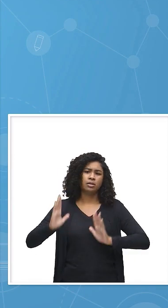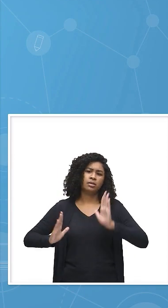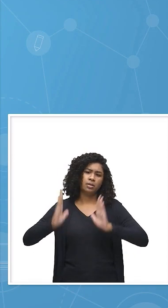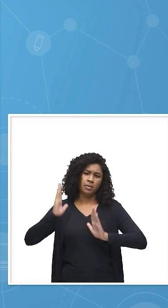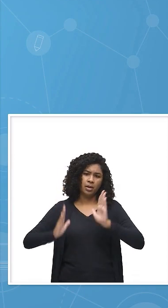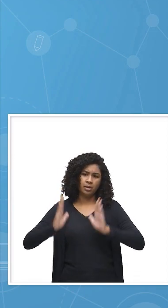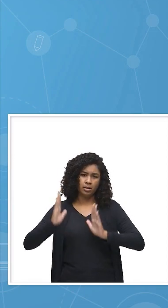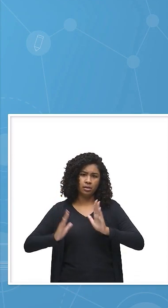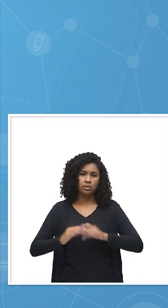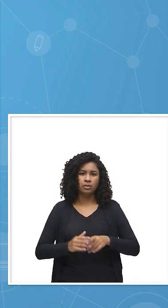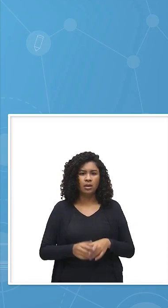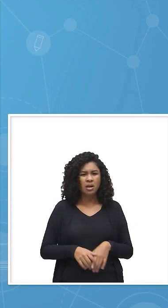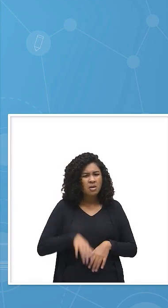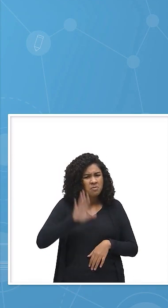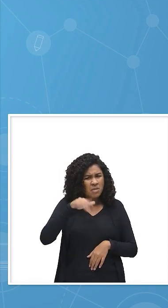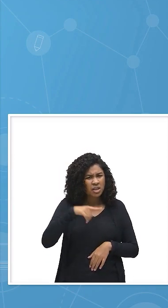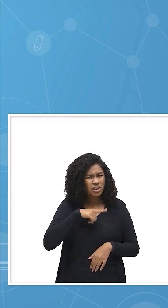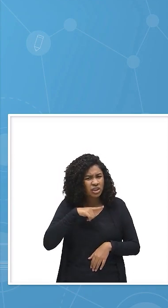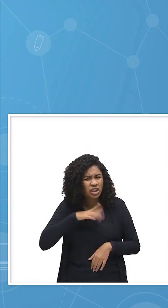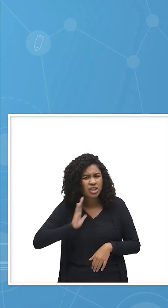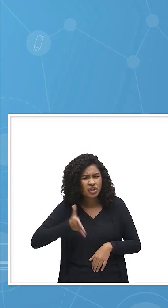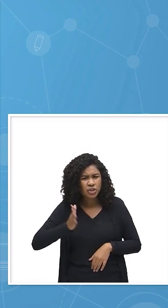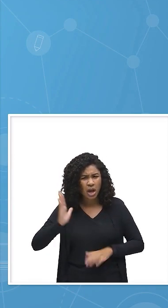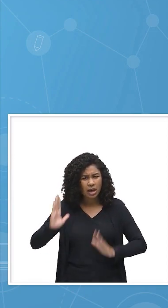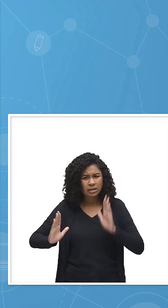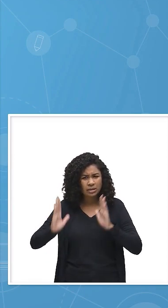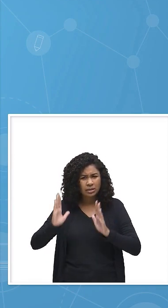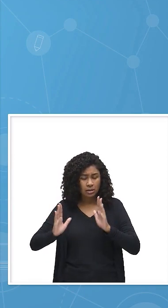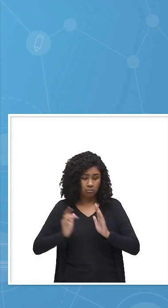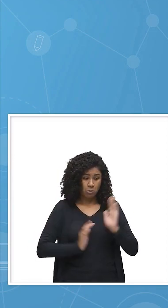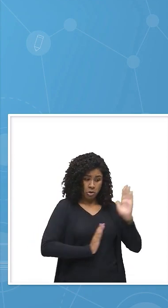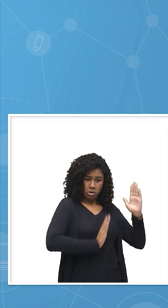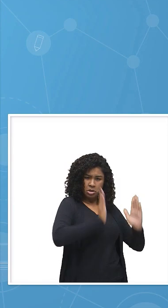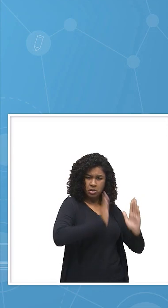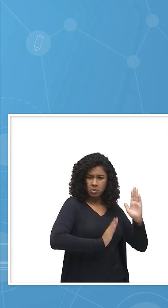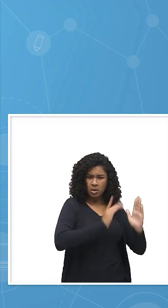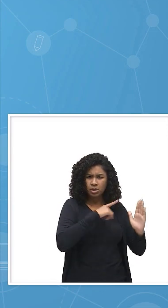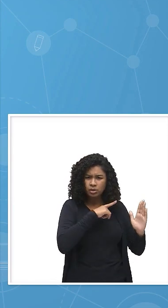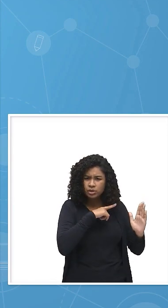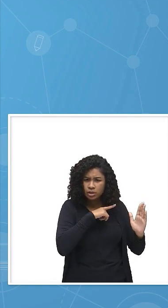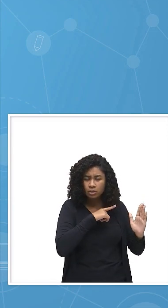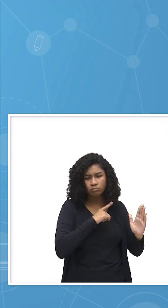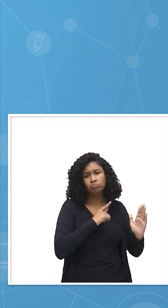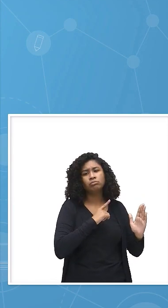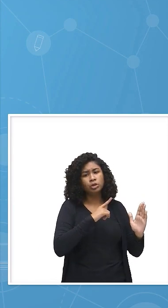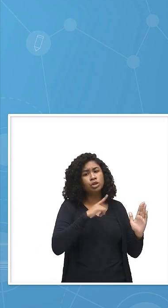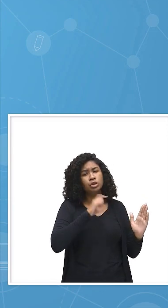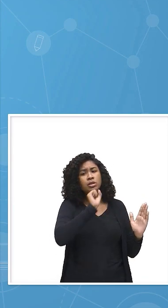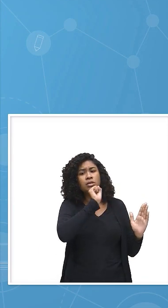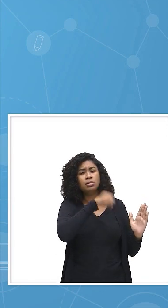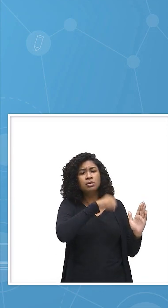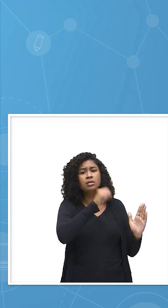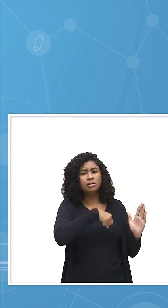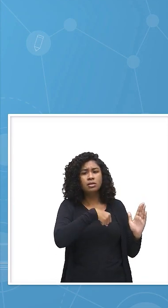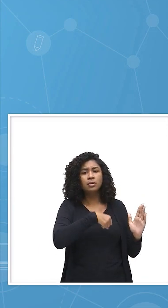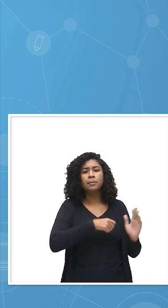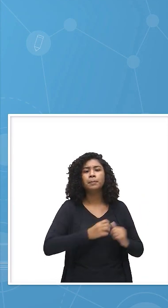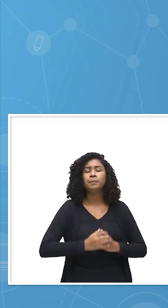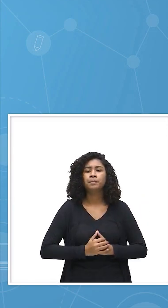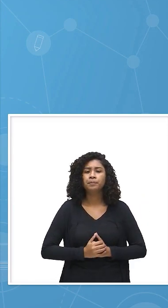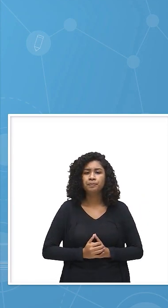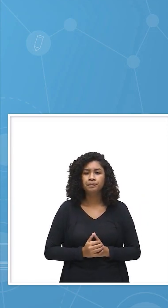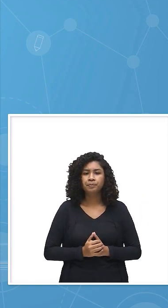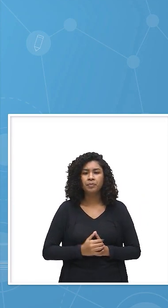rituais religiosos lá no período Paleolítico? Claro que sim. Inclusive, durante o período Paleolítico, que é o período anterior,